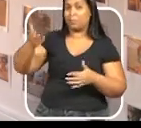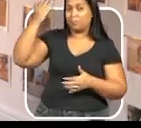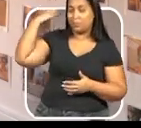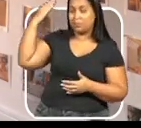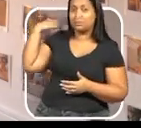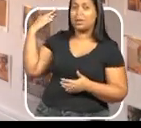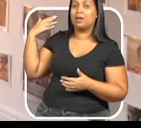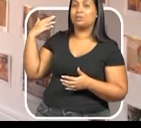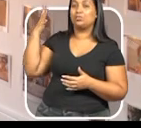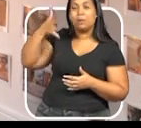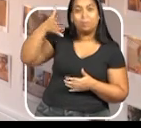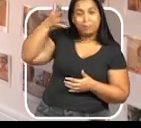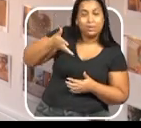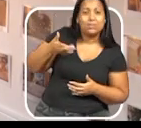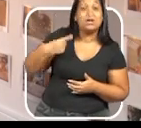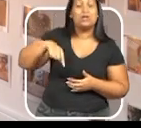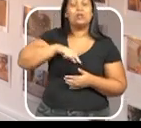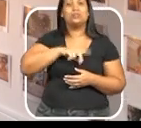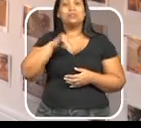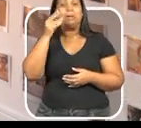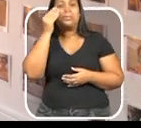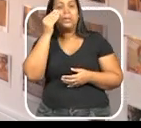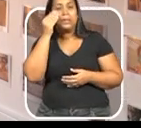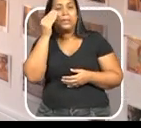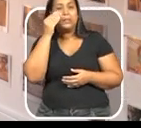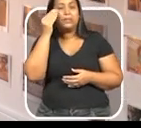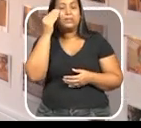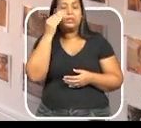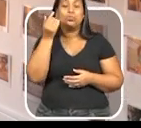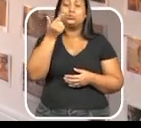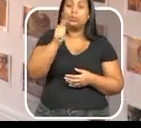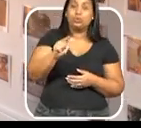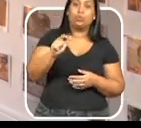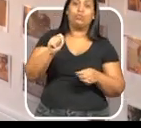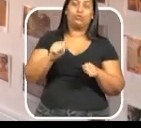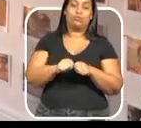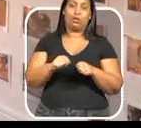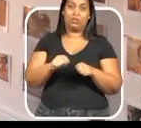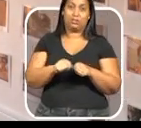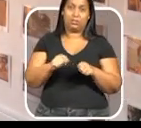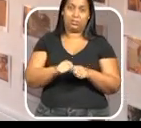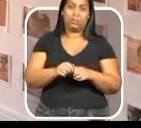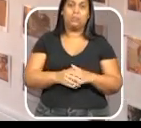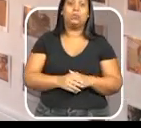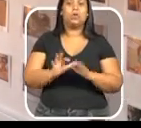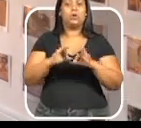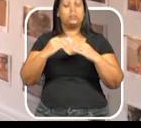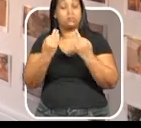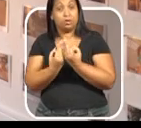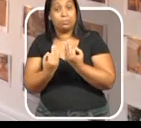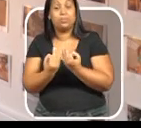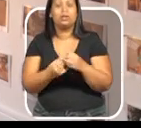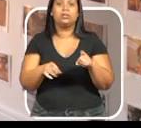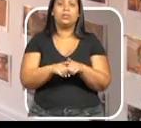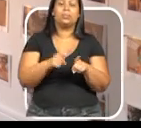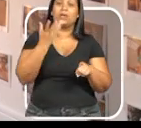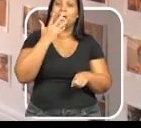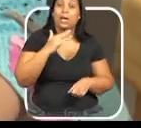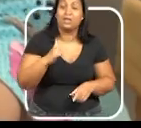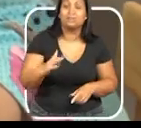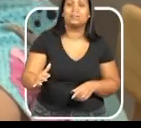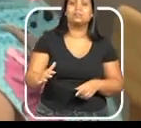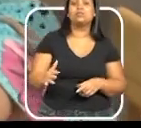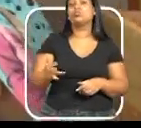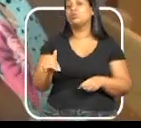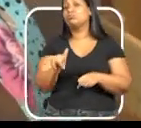determinados discursos, a gente vai tentando reconstruir isso com essas famílias e com essas crianças de uma